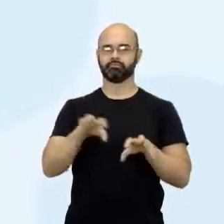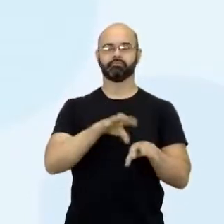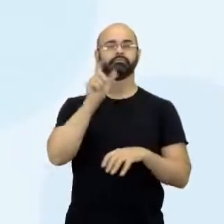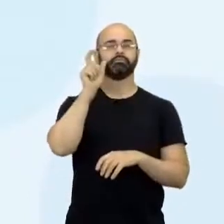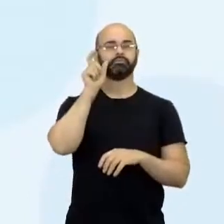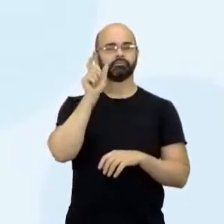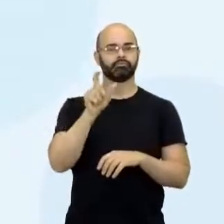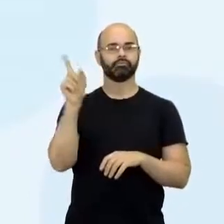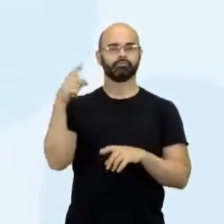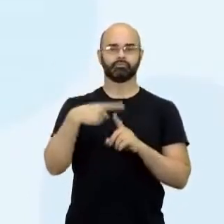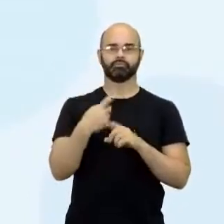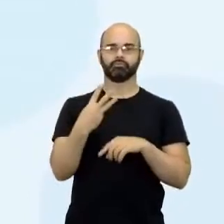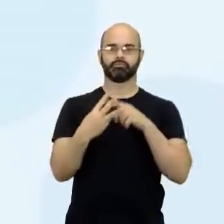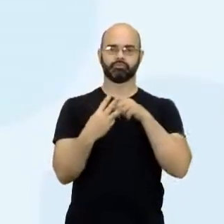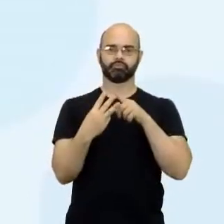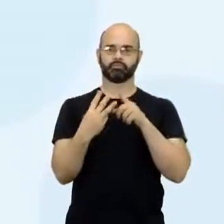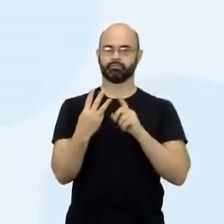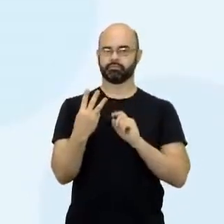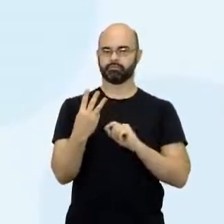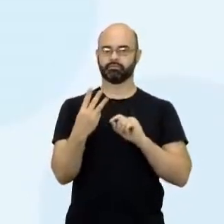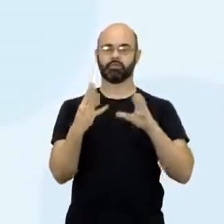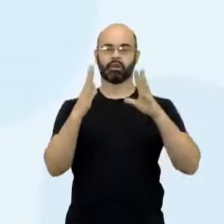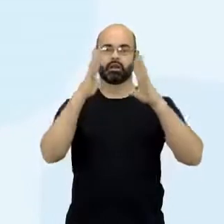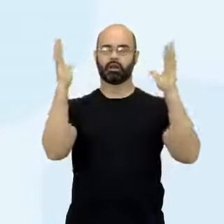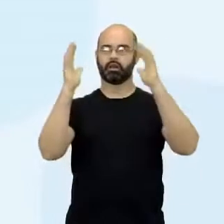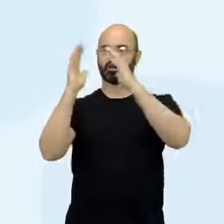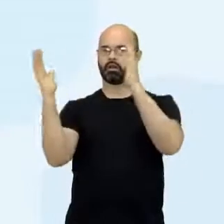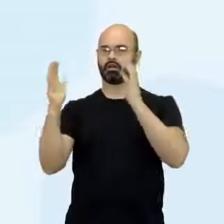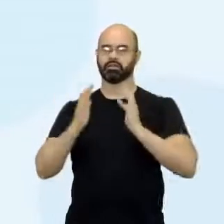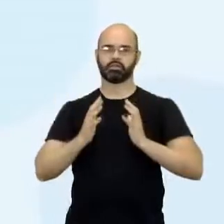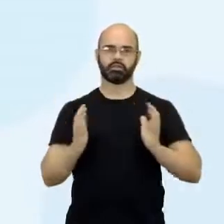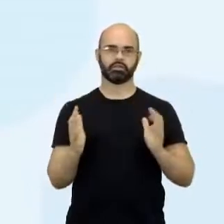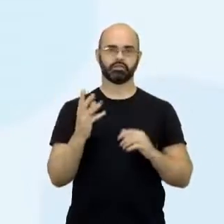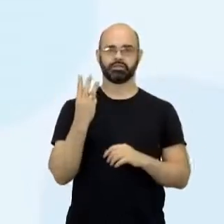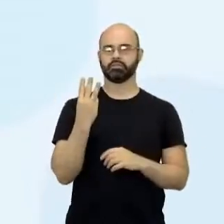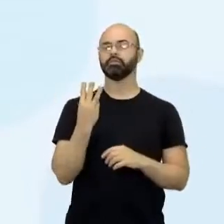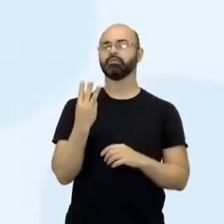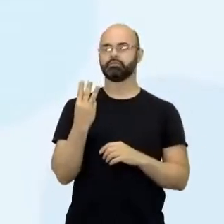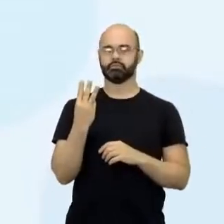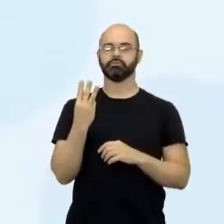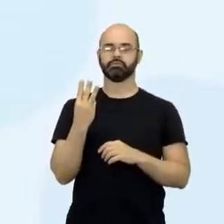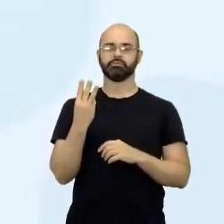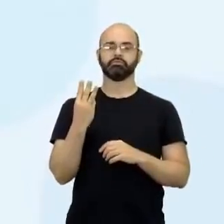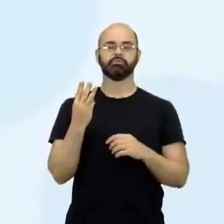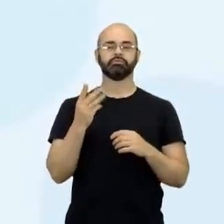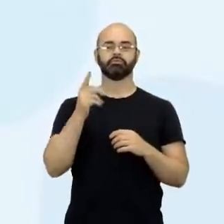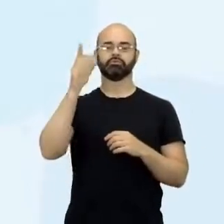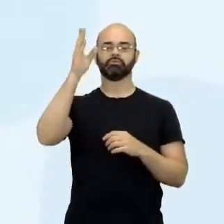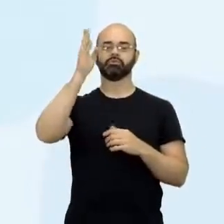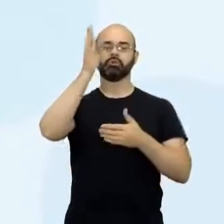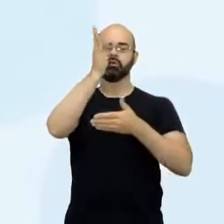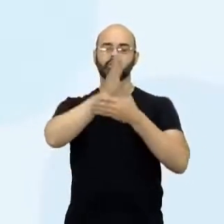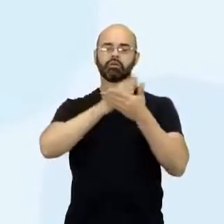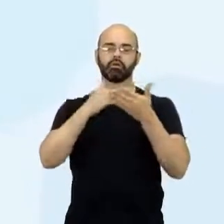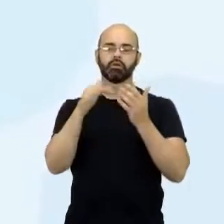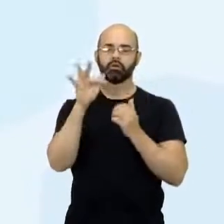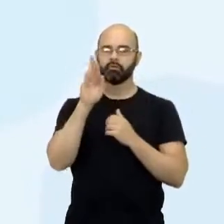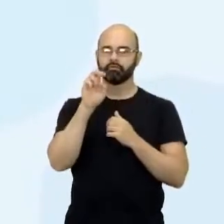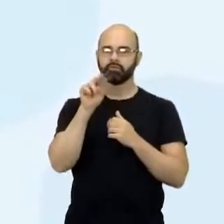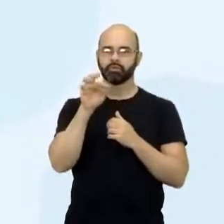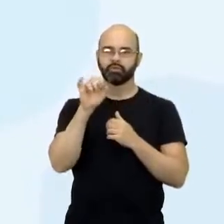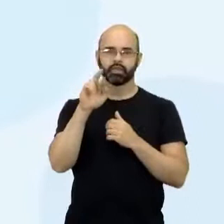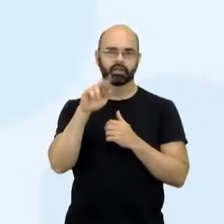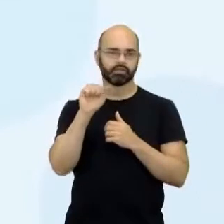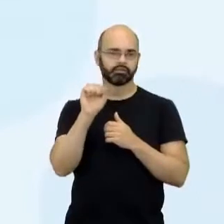estão observando aí que são 3 macro-regiões e que ela não é separada pelas fronteiras do Estado, como